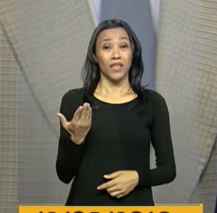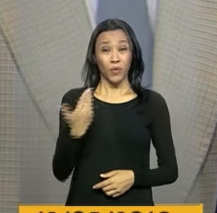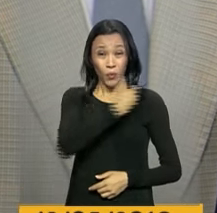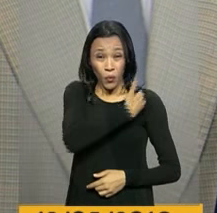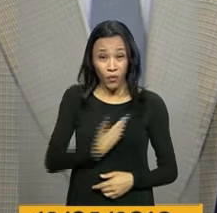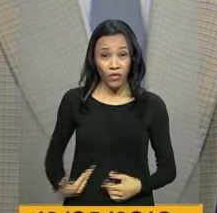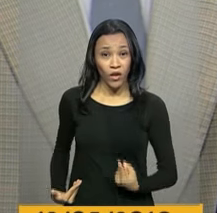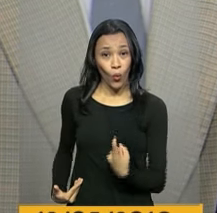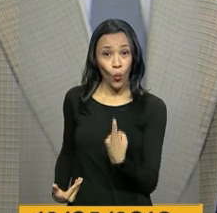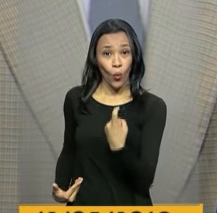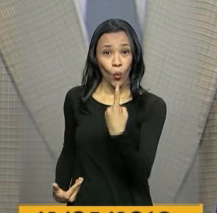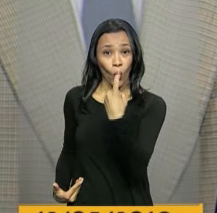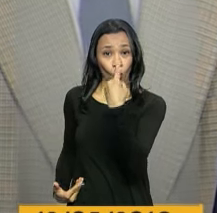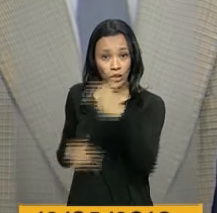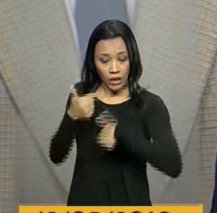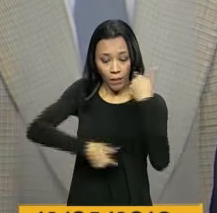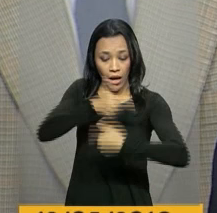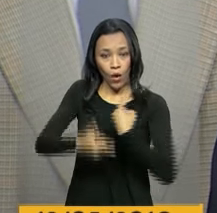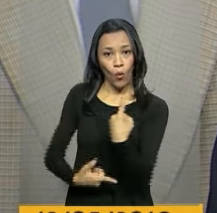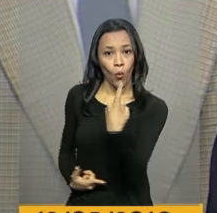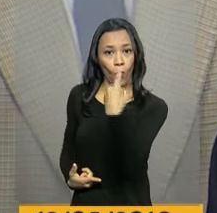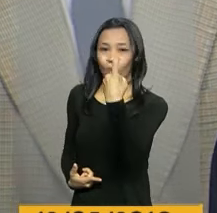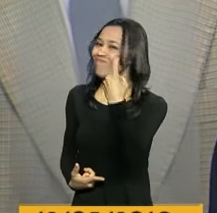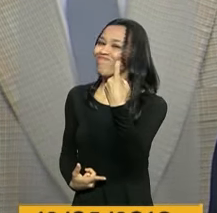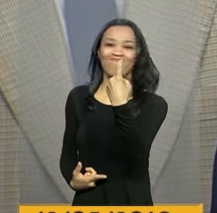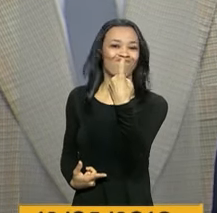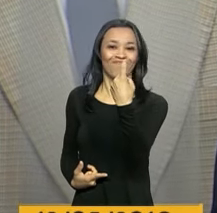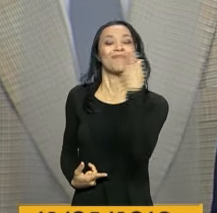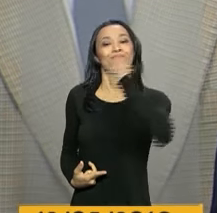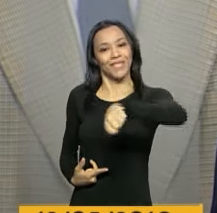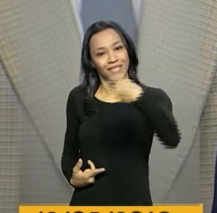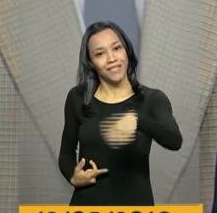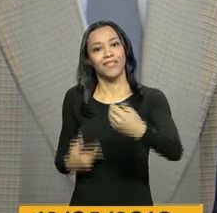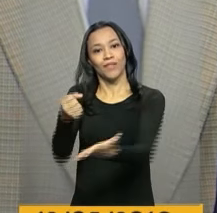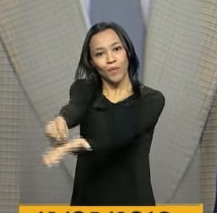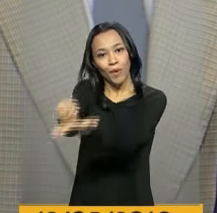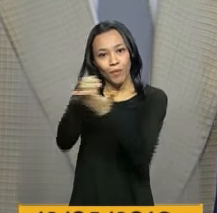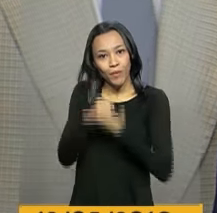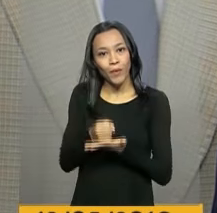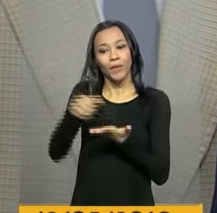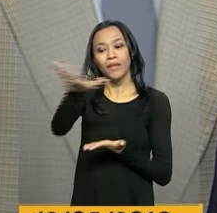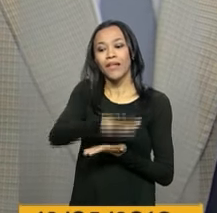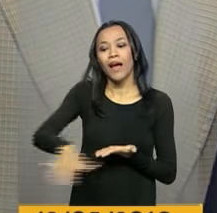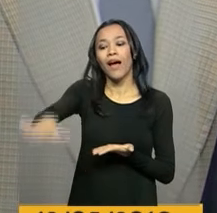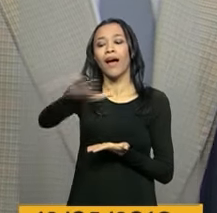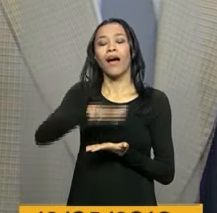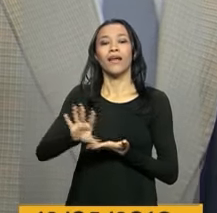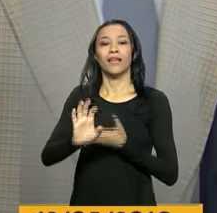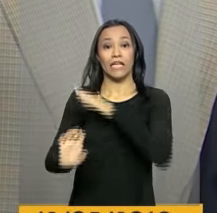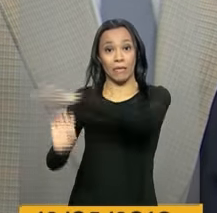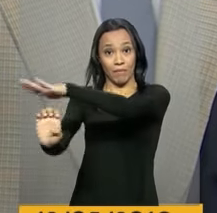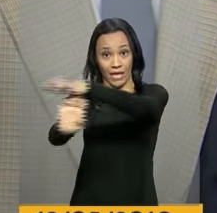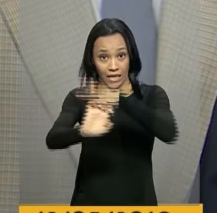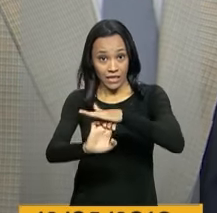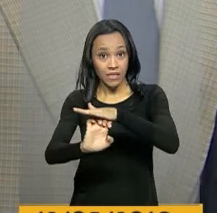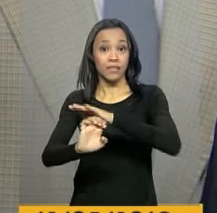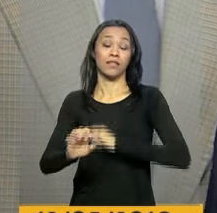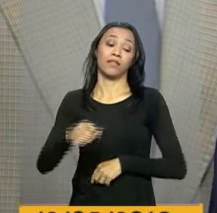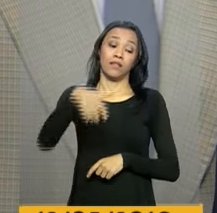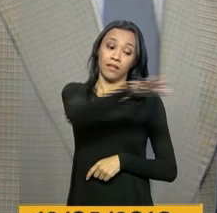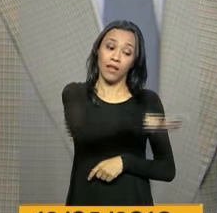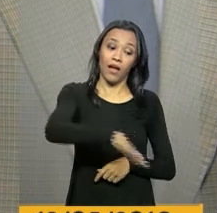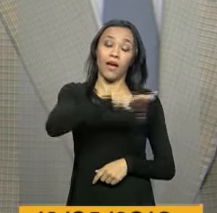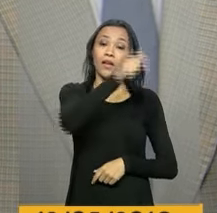fazer. Depende da atuação dos setores produtivos. empregadores de um lado